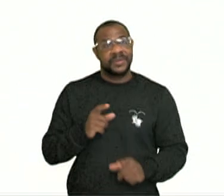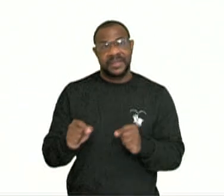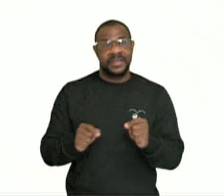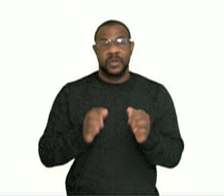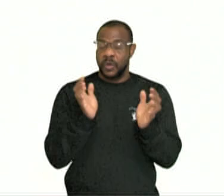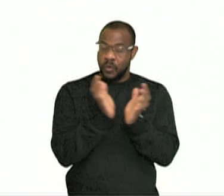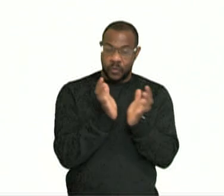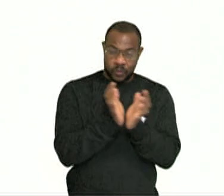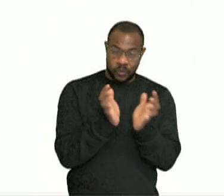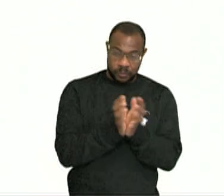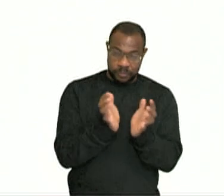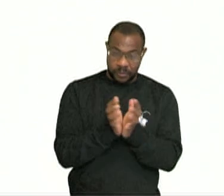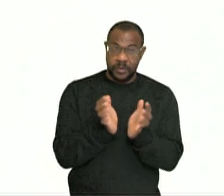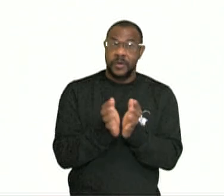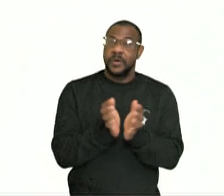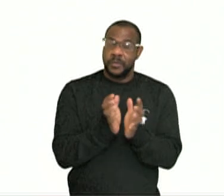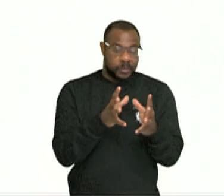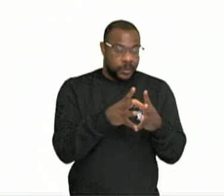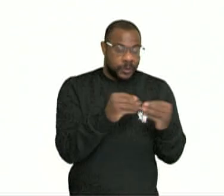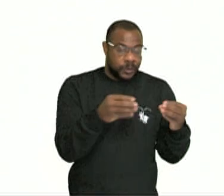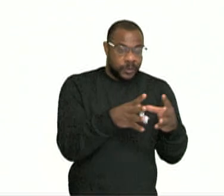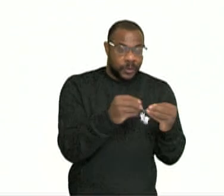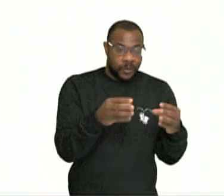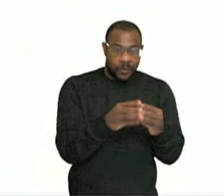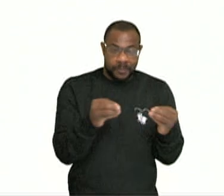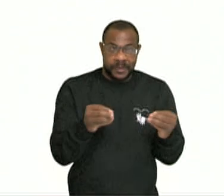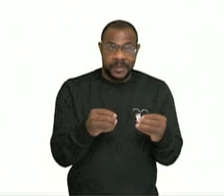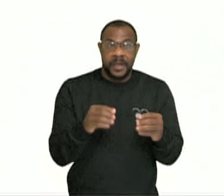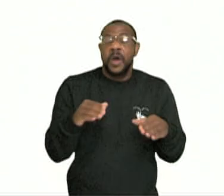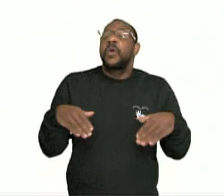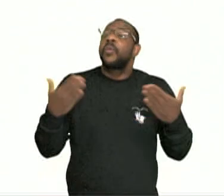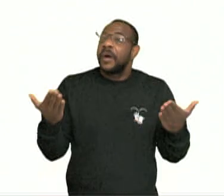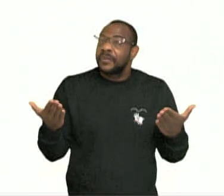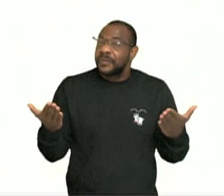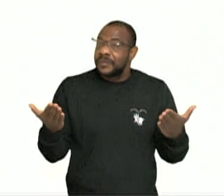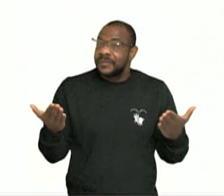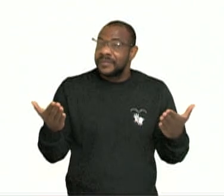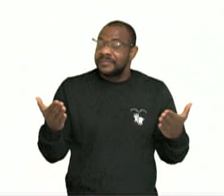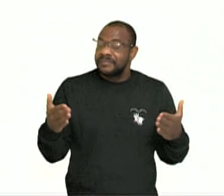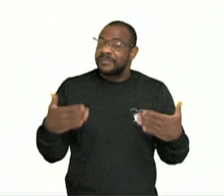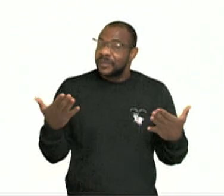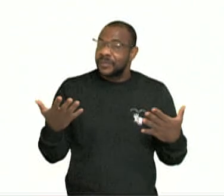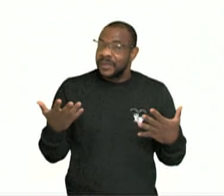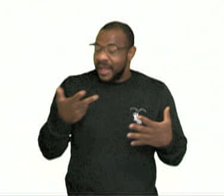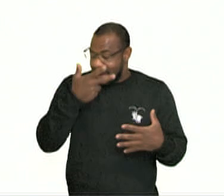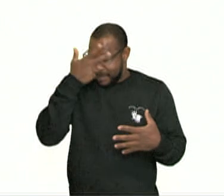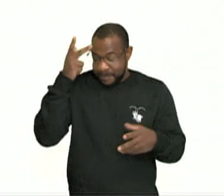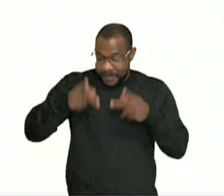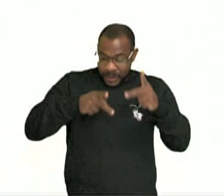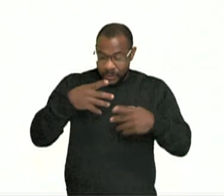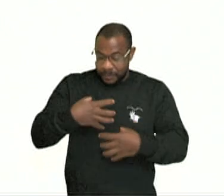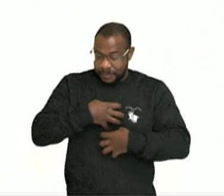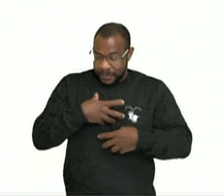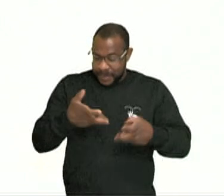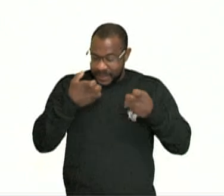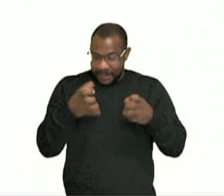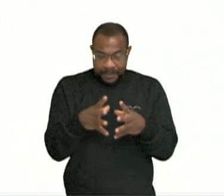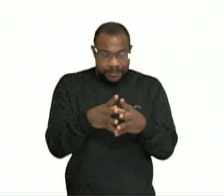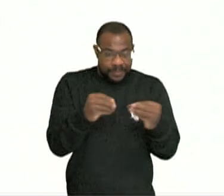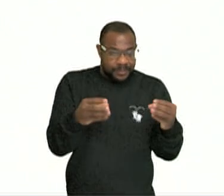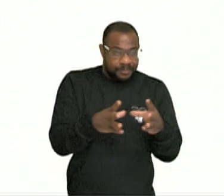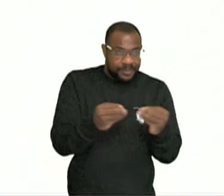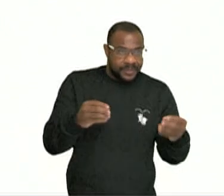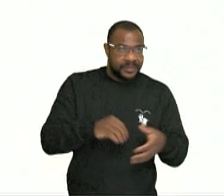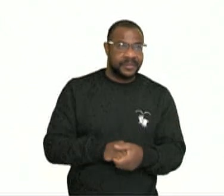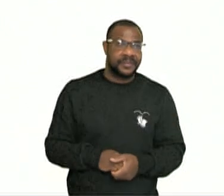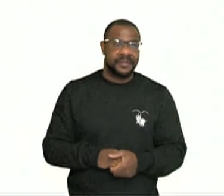quando a população decresce a ponto de situá-la em condição de extinção. Qual o sentido de quando nesse trecho? Ah, professor, eu já aprendi que